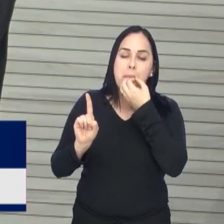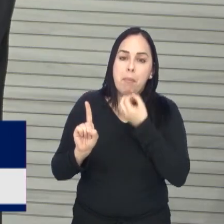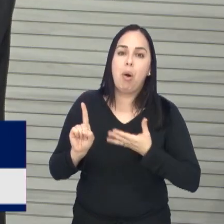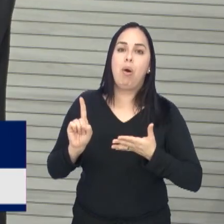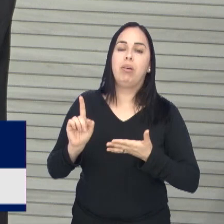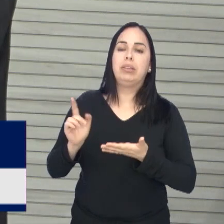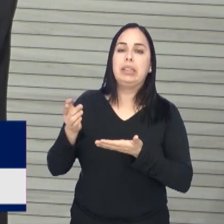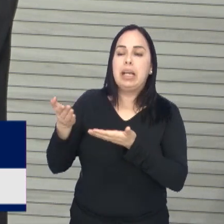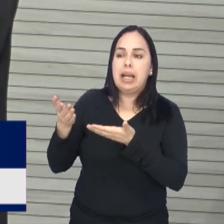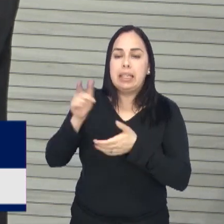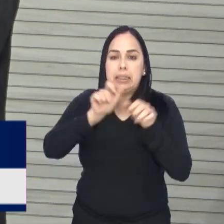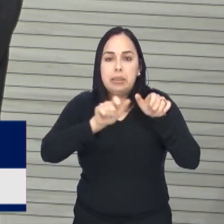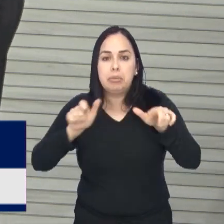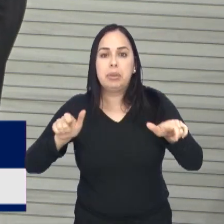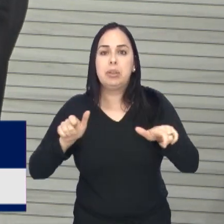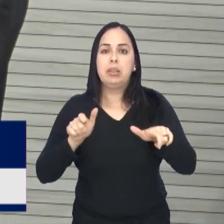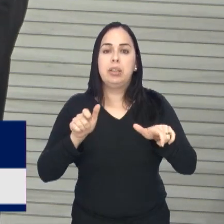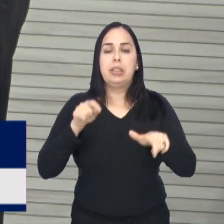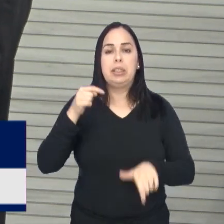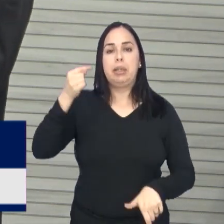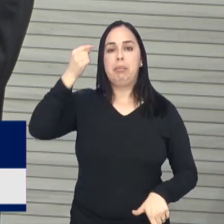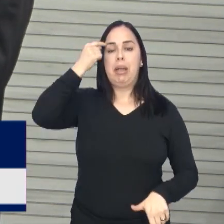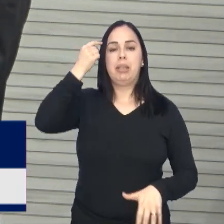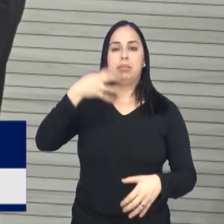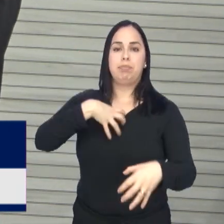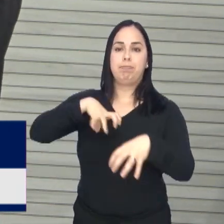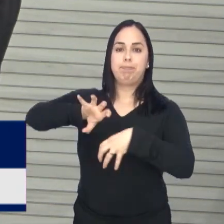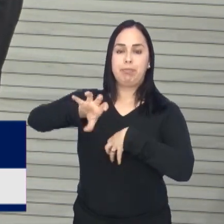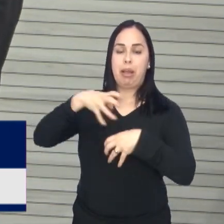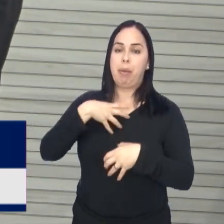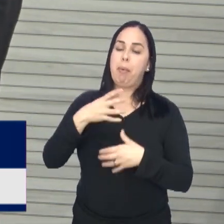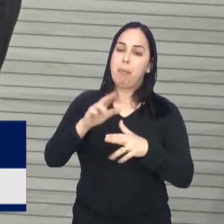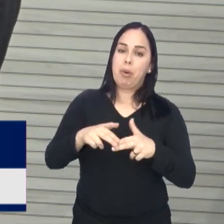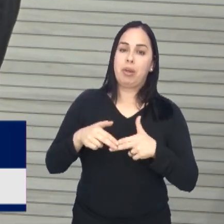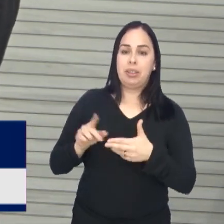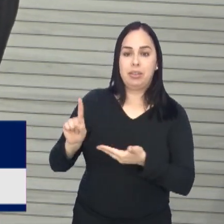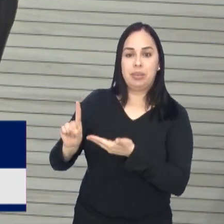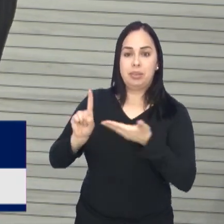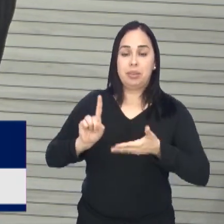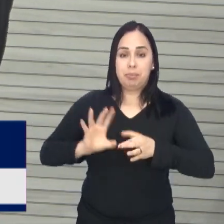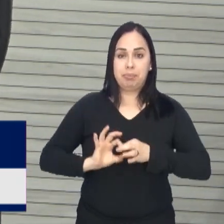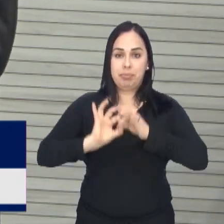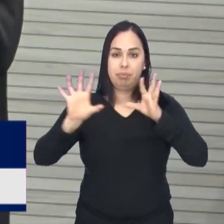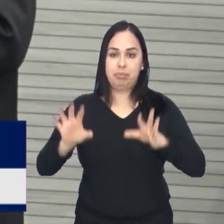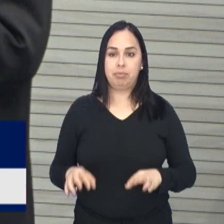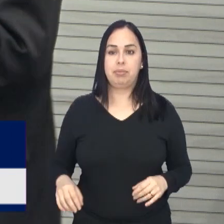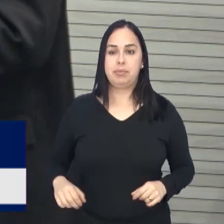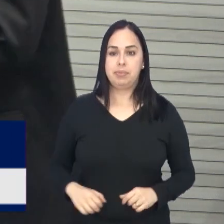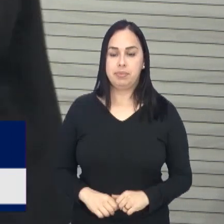pessoas que pensam no próximo. Fique bem à vontade aqui na nossa Casa de Leis.